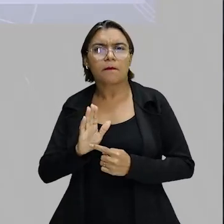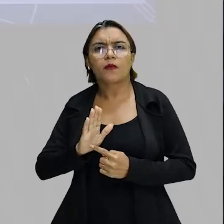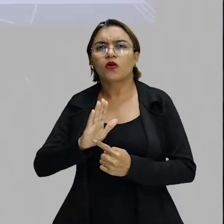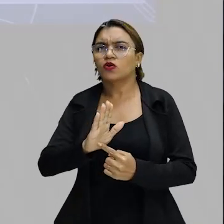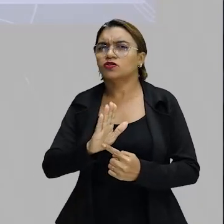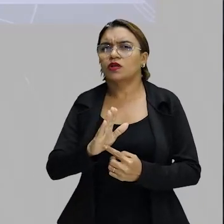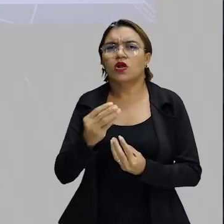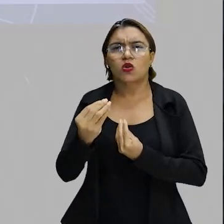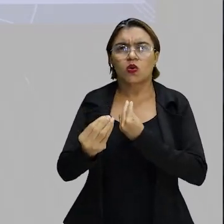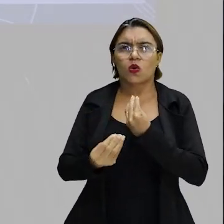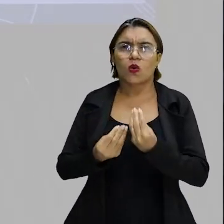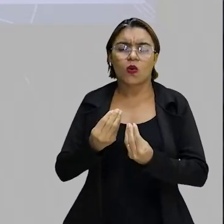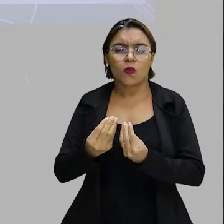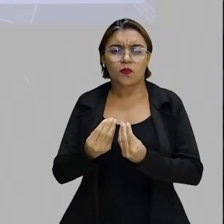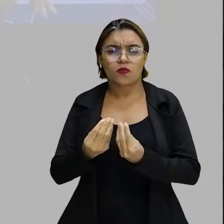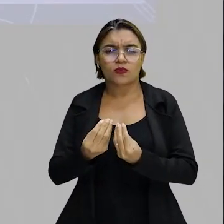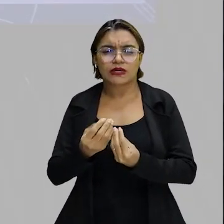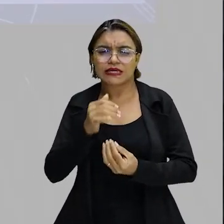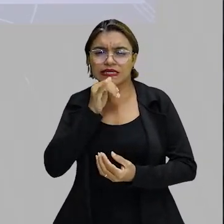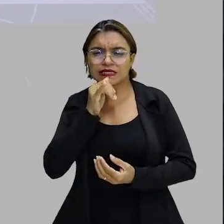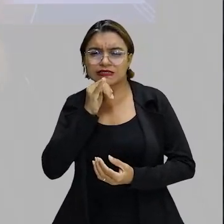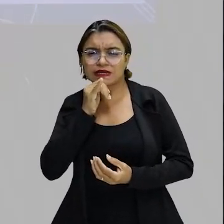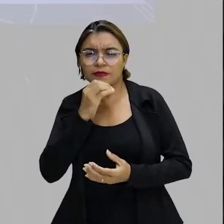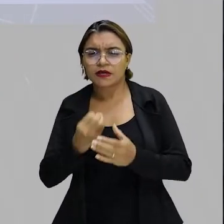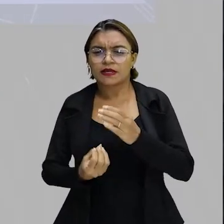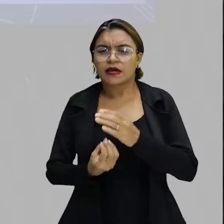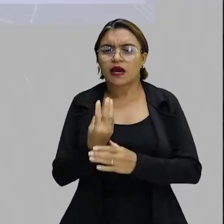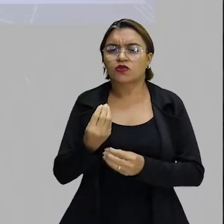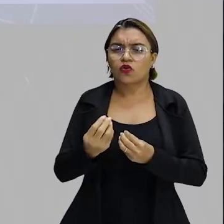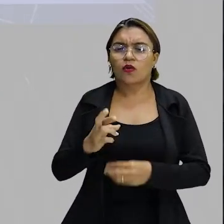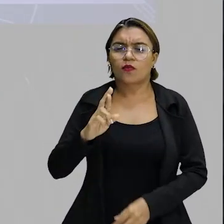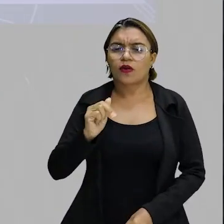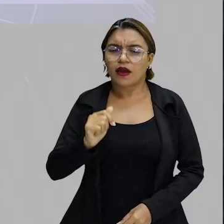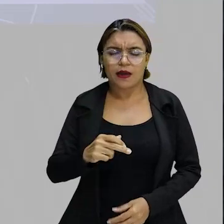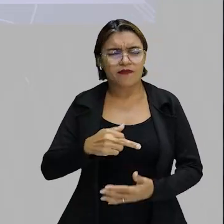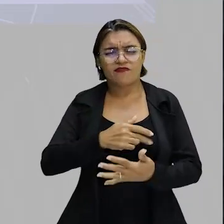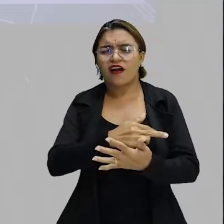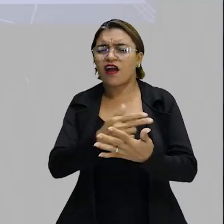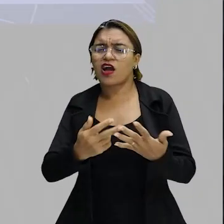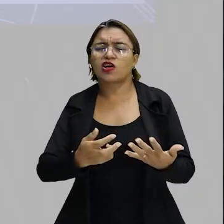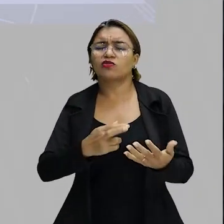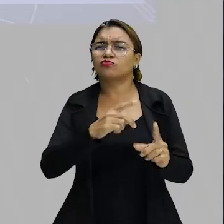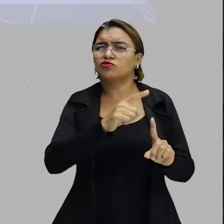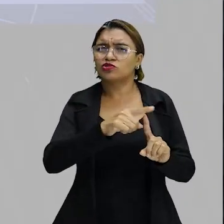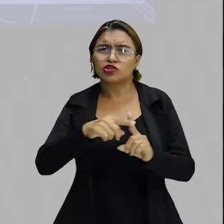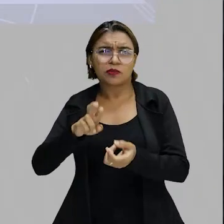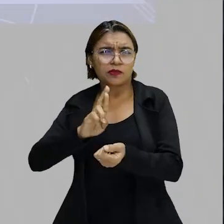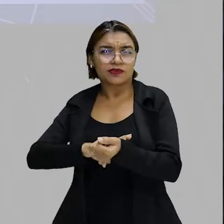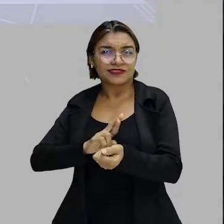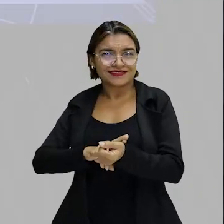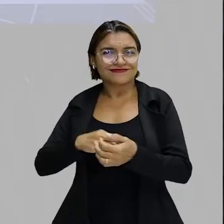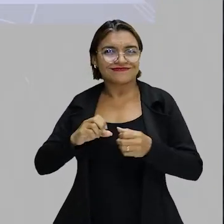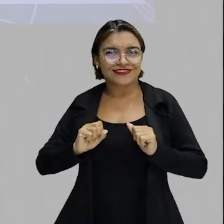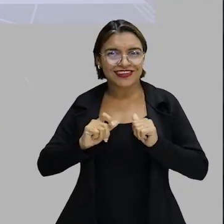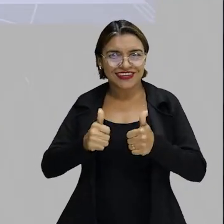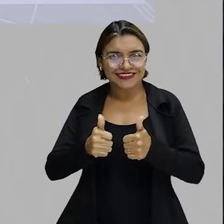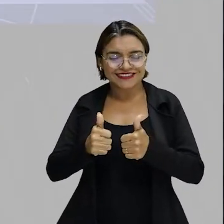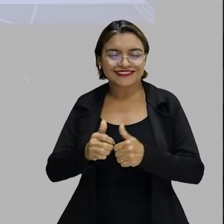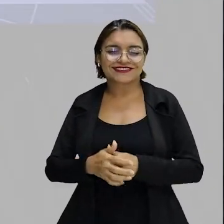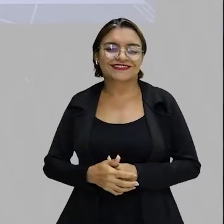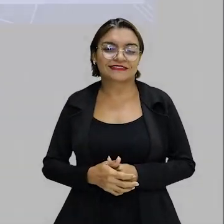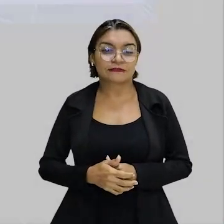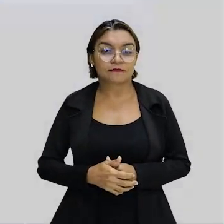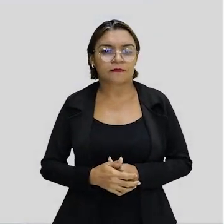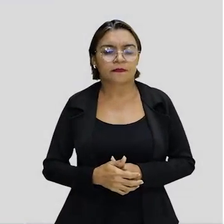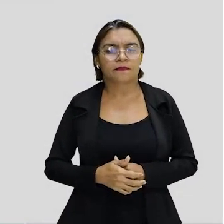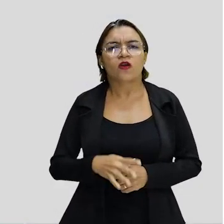vem todo esse, no caso, o rap, o hip hop, o funk, o forró, o samba. Gostaram?